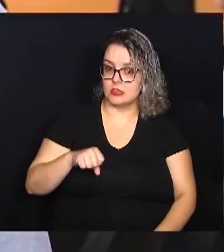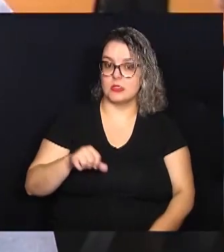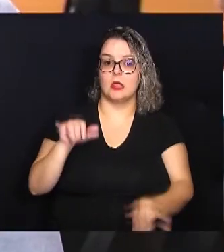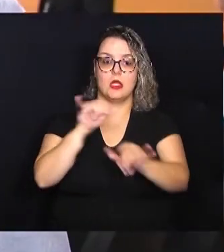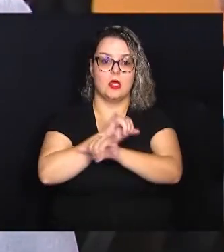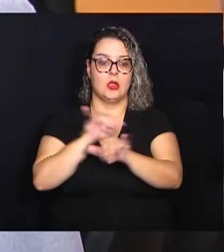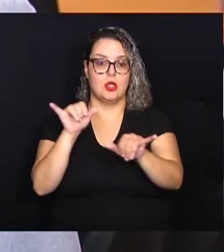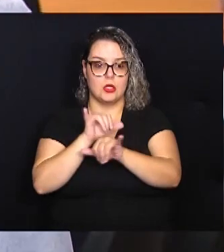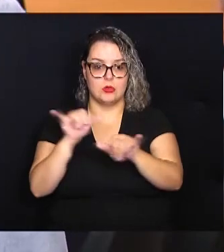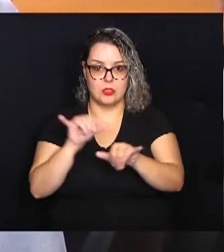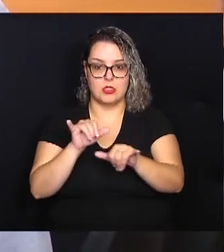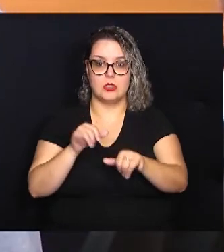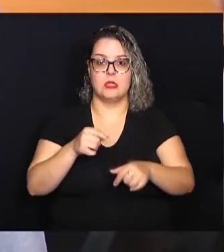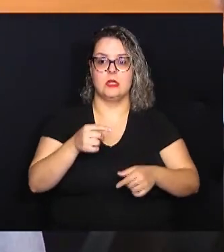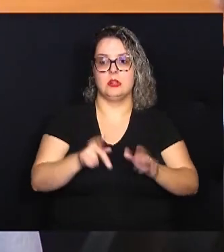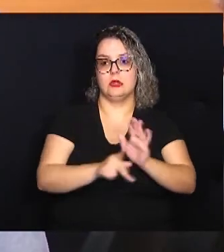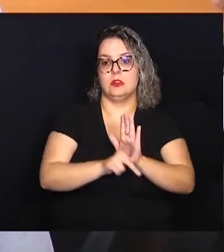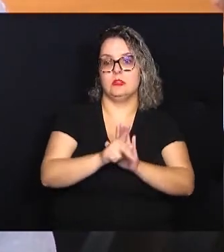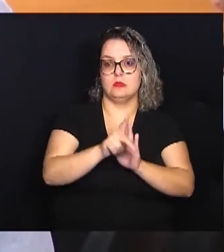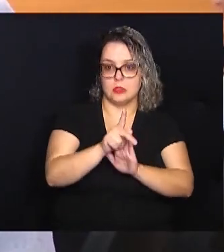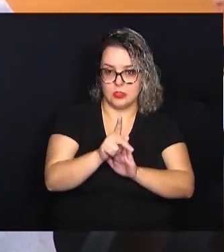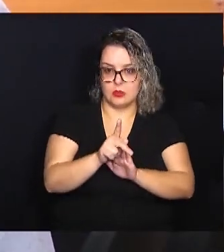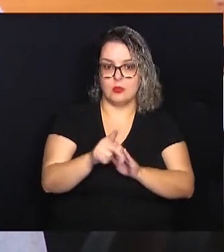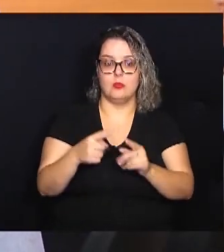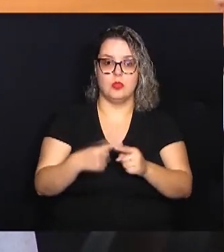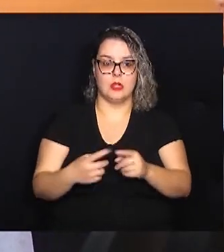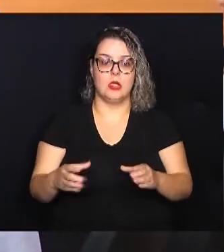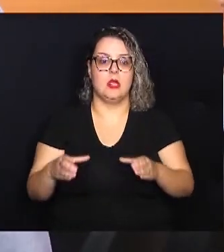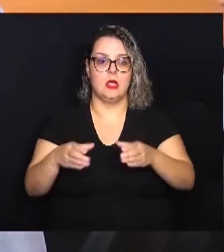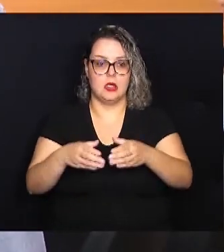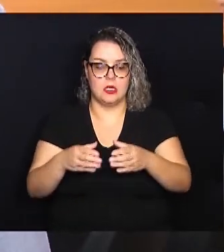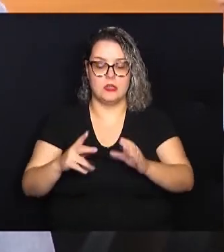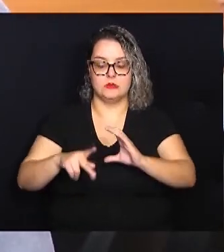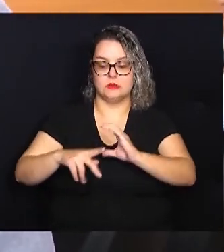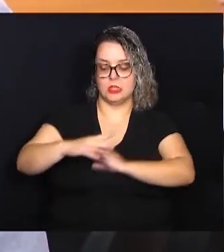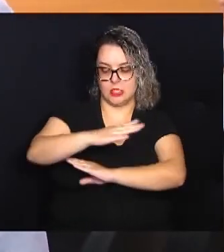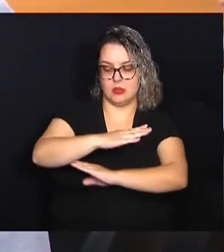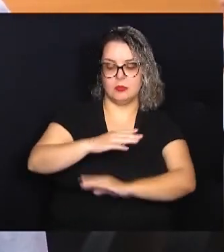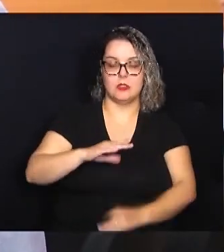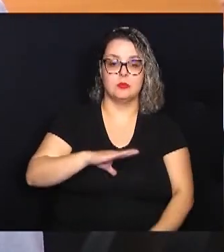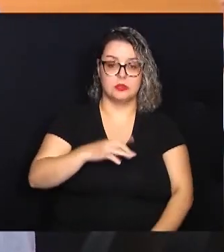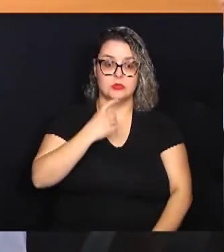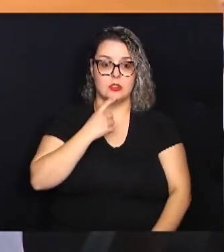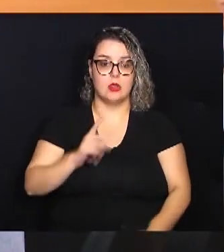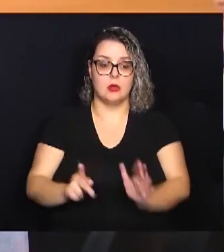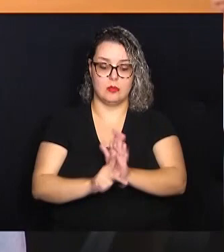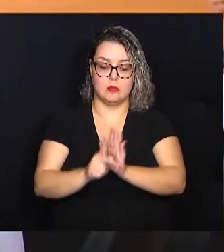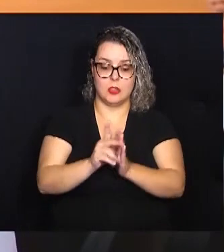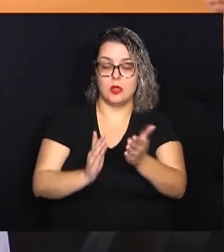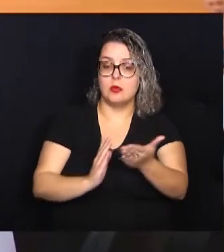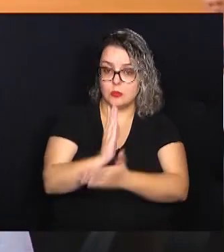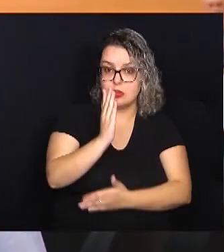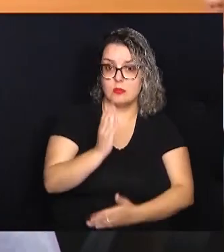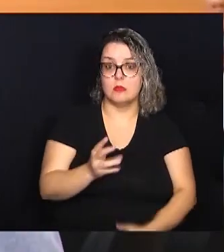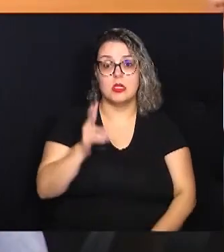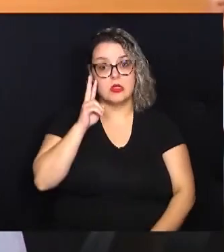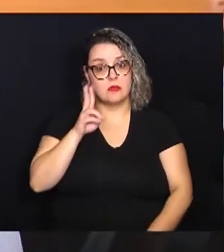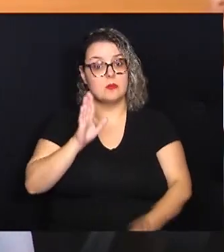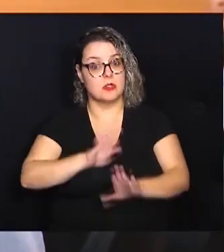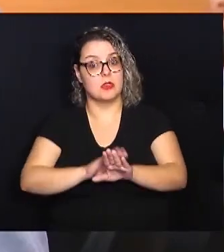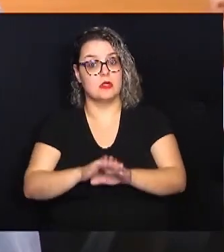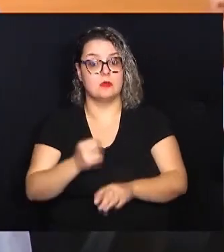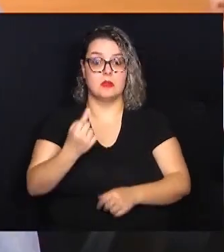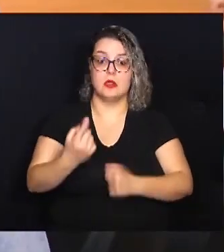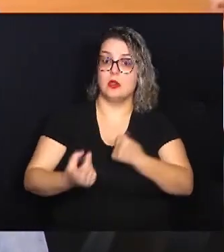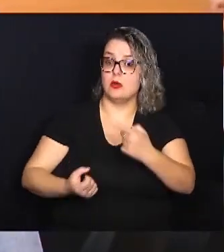divulgação desse projeto, porque a Câmara Municipal ela aprova bastante projetos, mas a gente vê que na prática algumas pessoas ainda